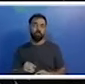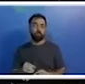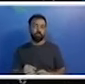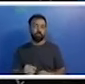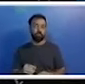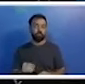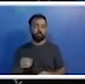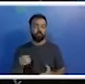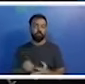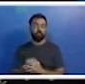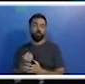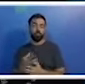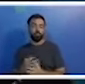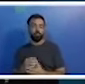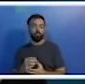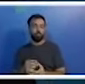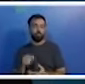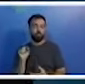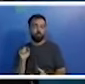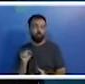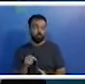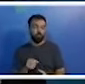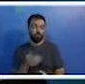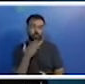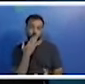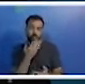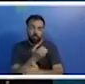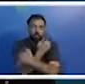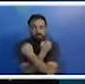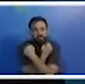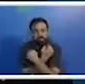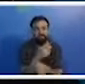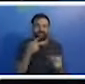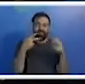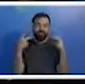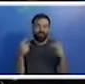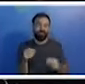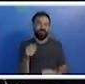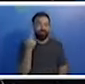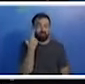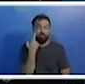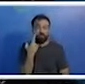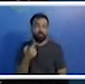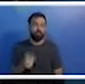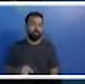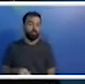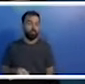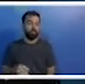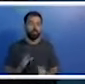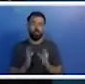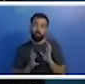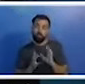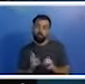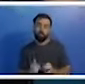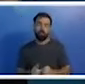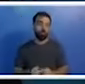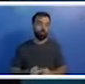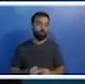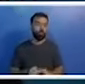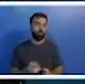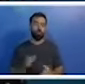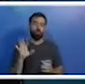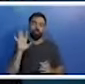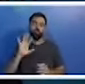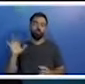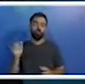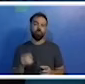comunicando nós irmos no texto que beijo abraço sorriso as e no choro e gestos o que nós fazemos